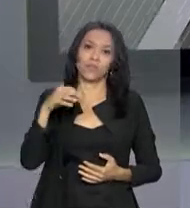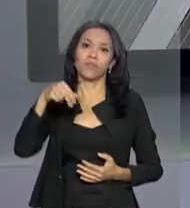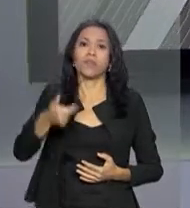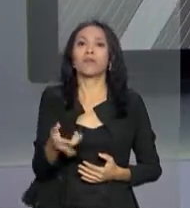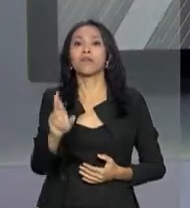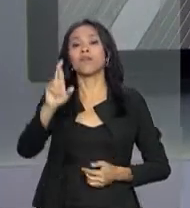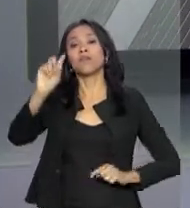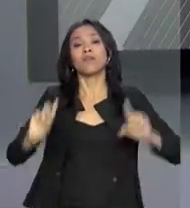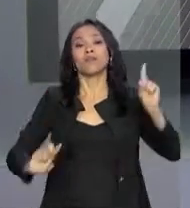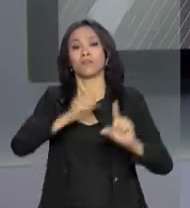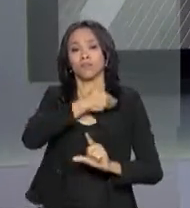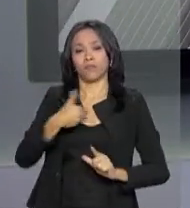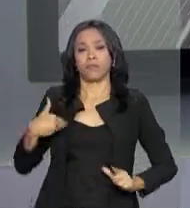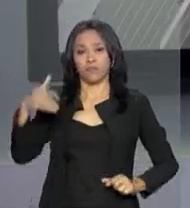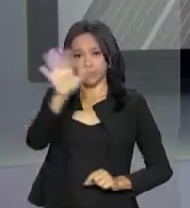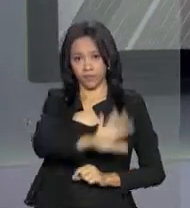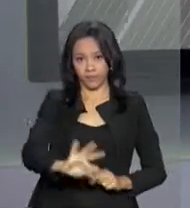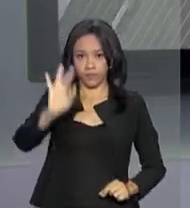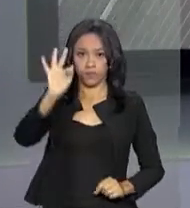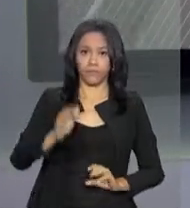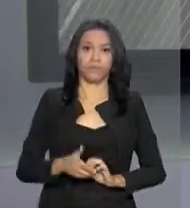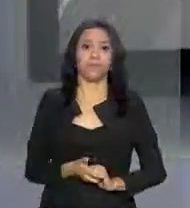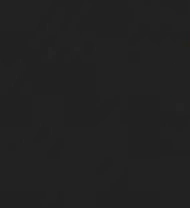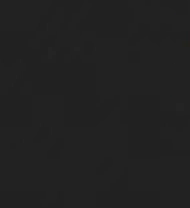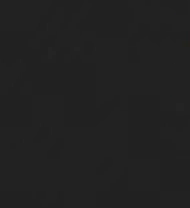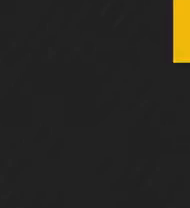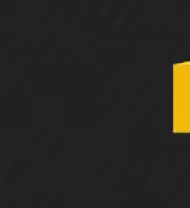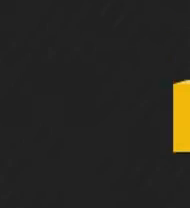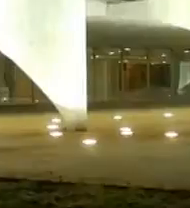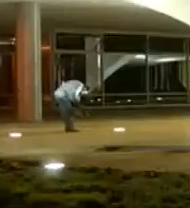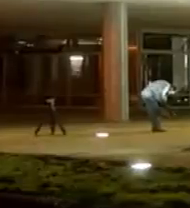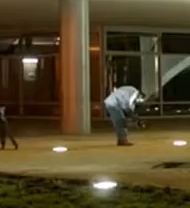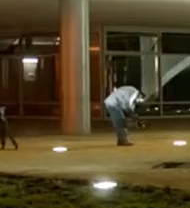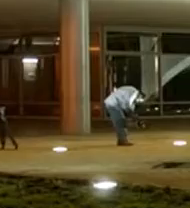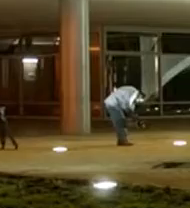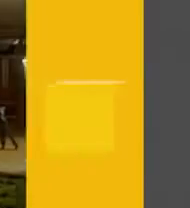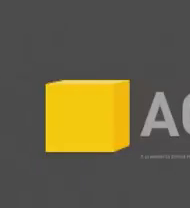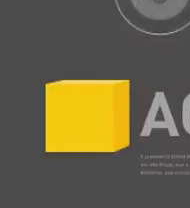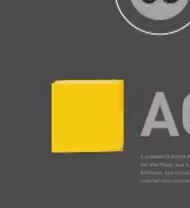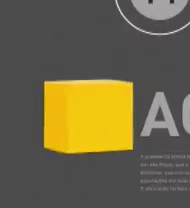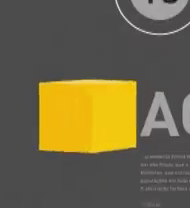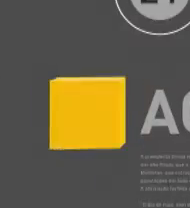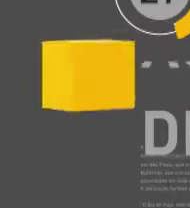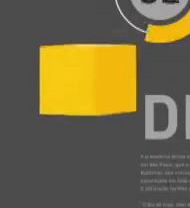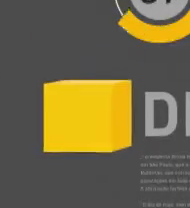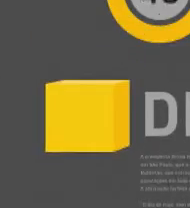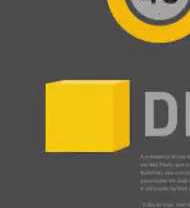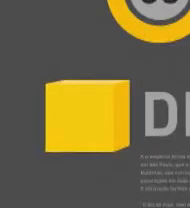gente na NBR, a TV do Governo Federal.